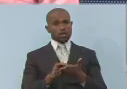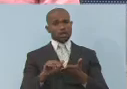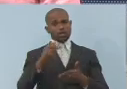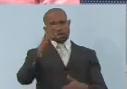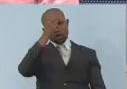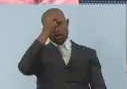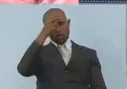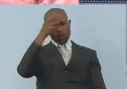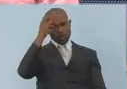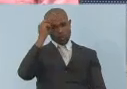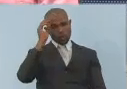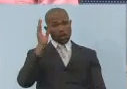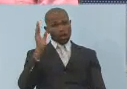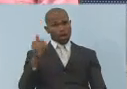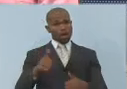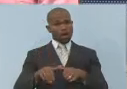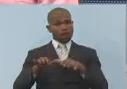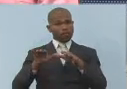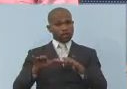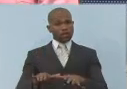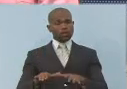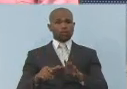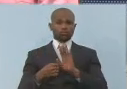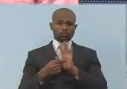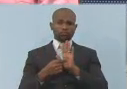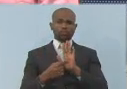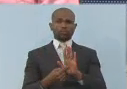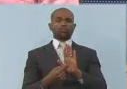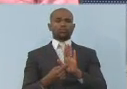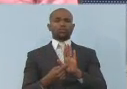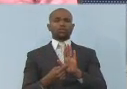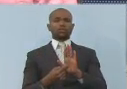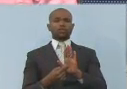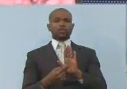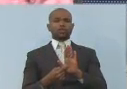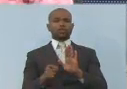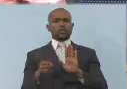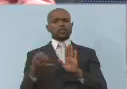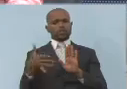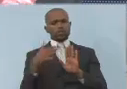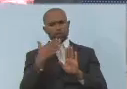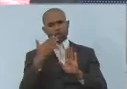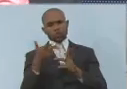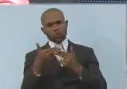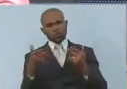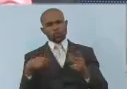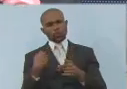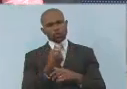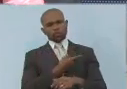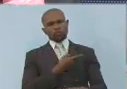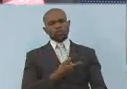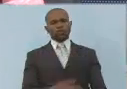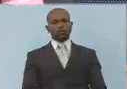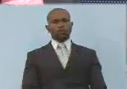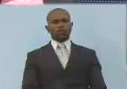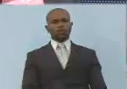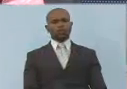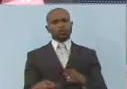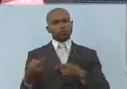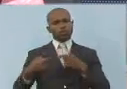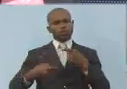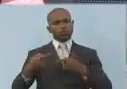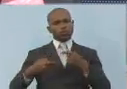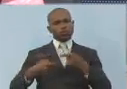Tá? Mas fica registrado, né, a sua solicitação e nós vamos discutir